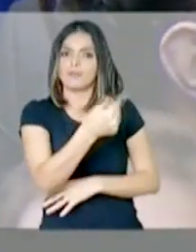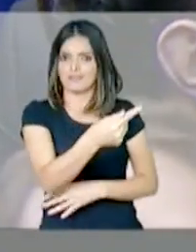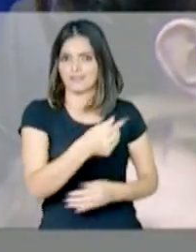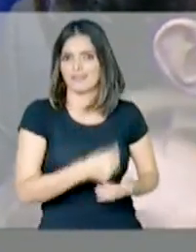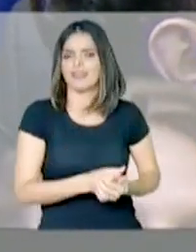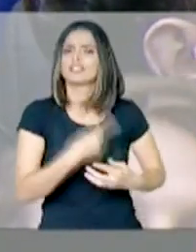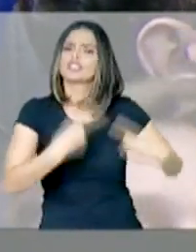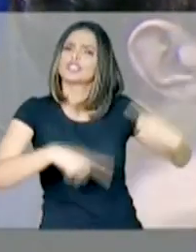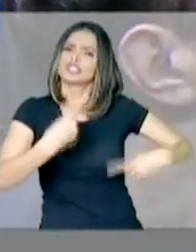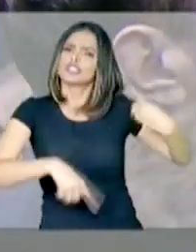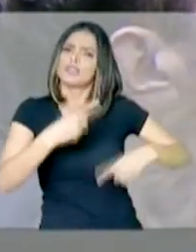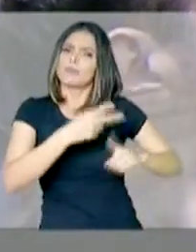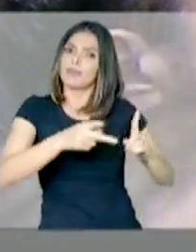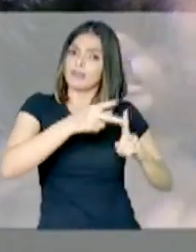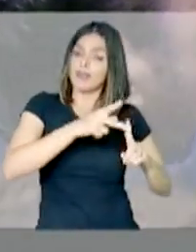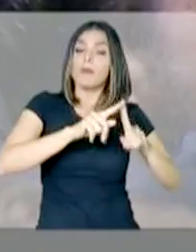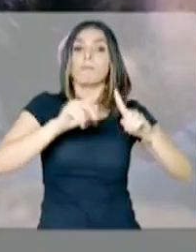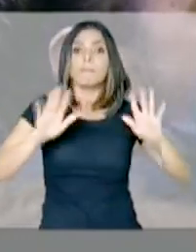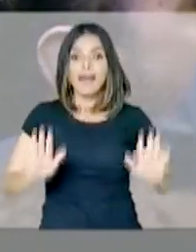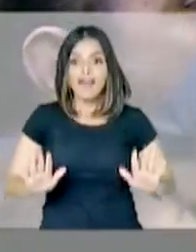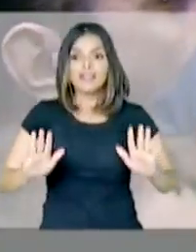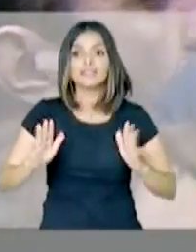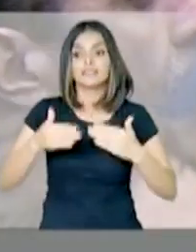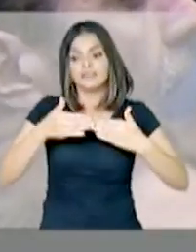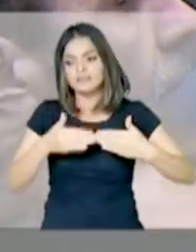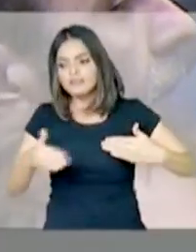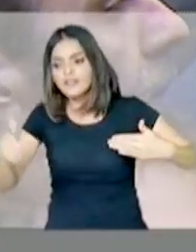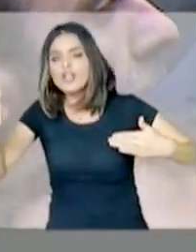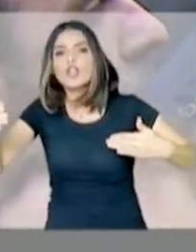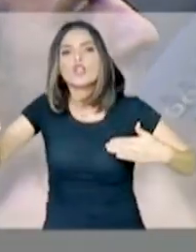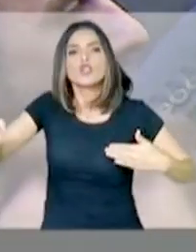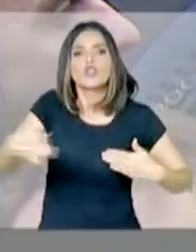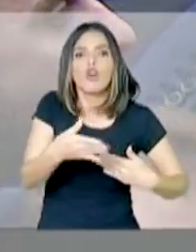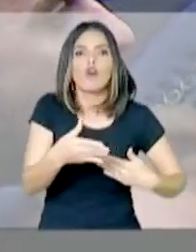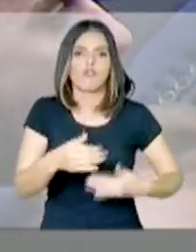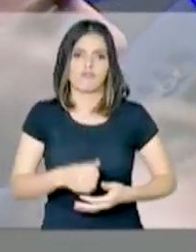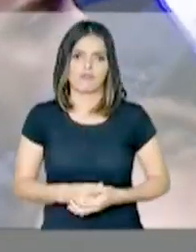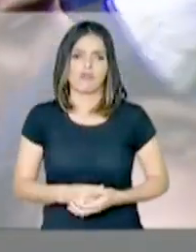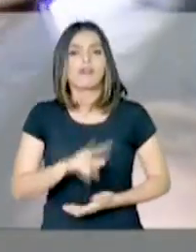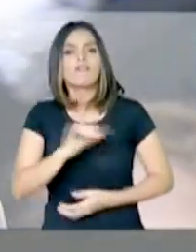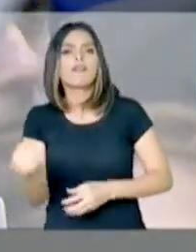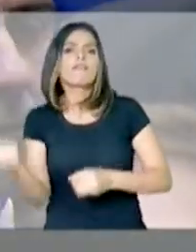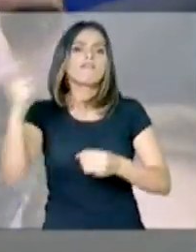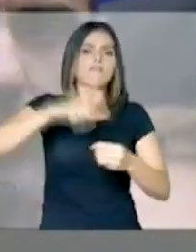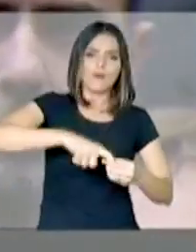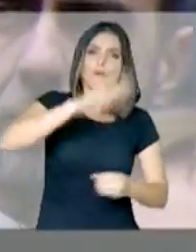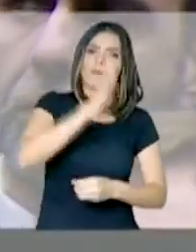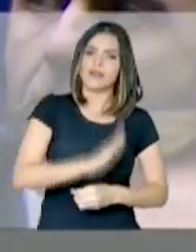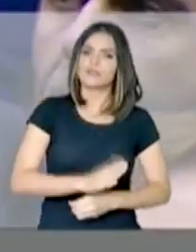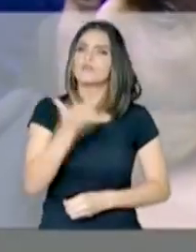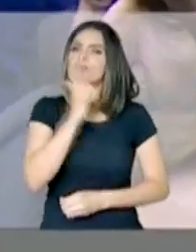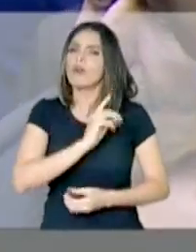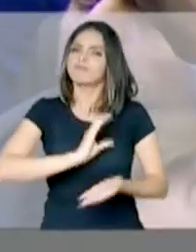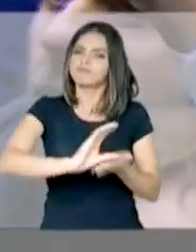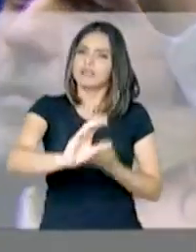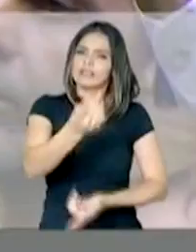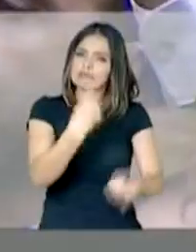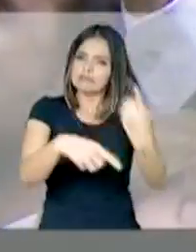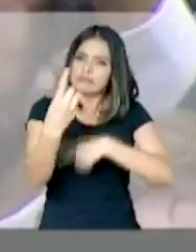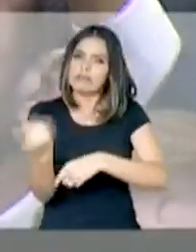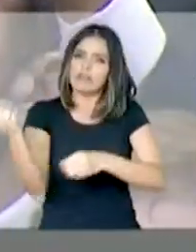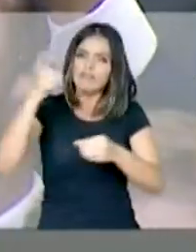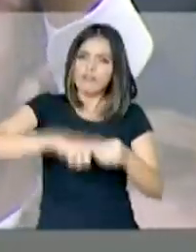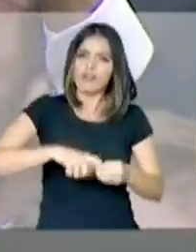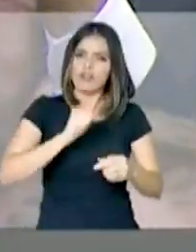categoria que pressionou muito durante todo esse período de discussão da reforma da Previdência e que tem uma base de apoio bastante grande